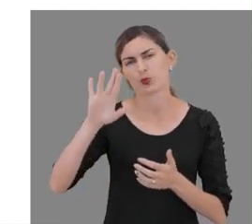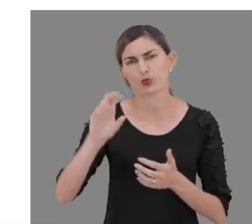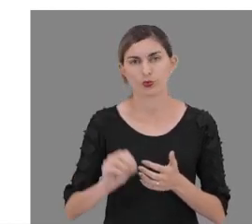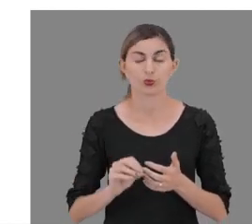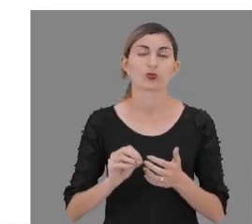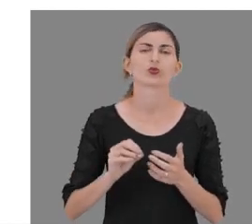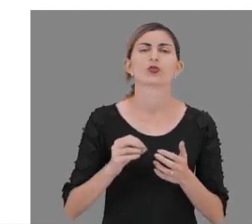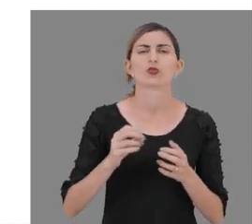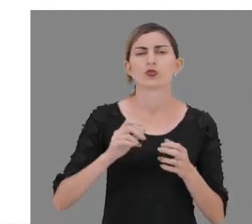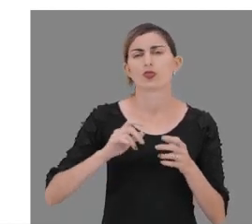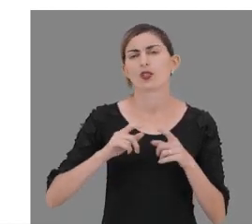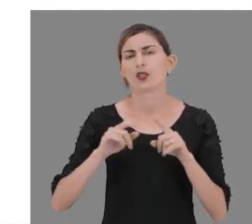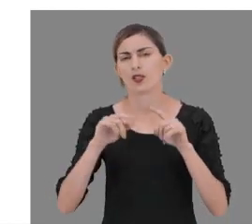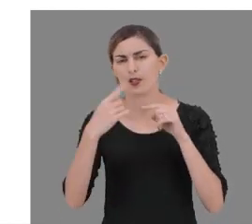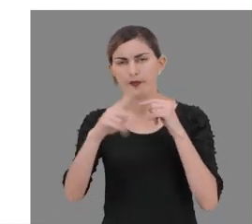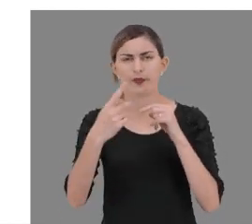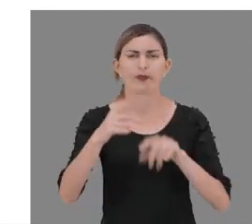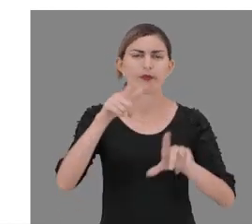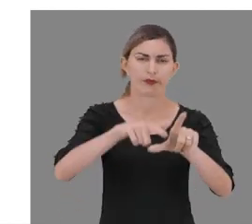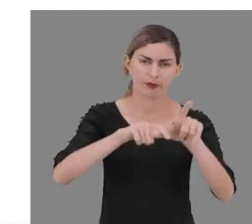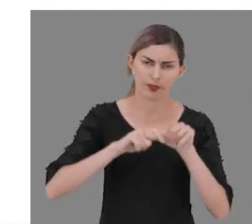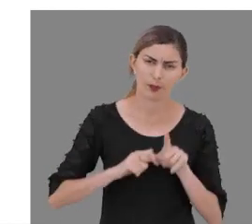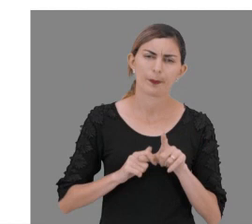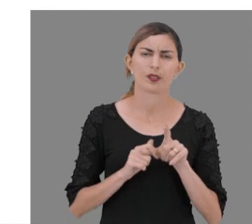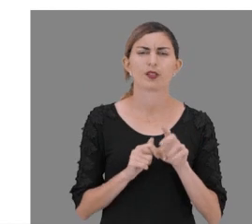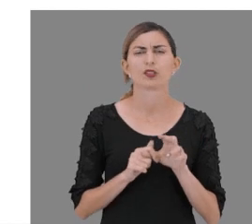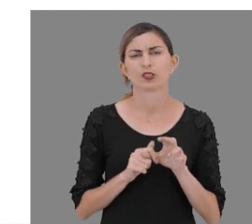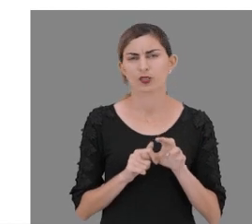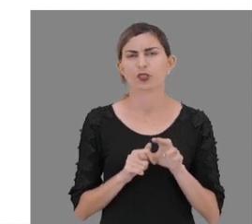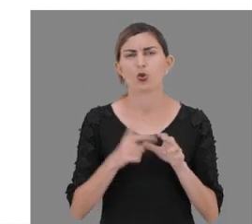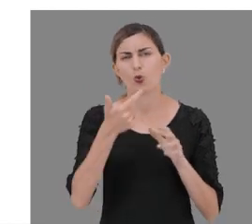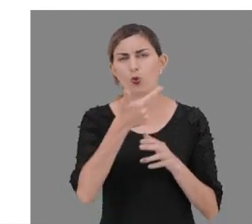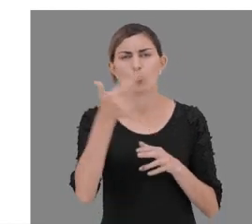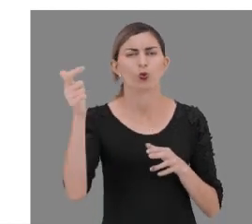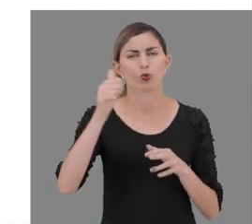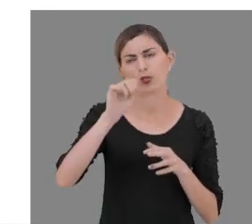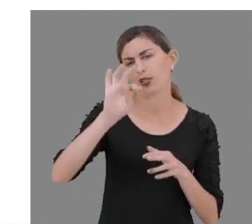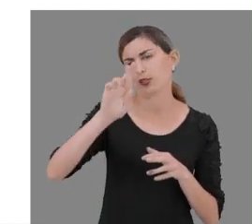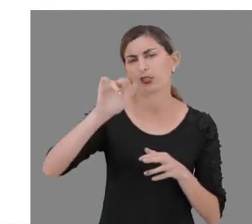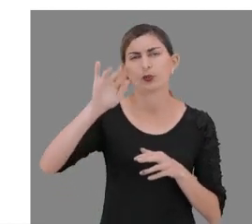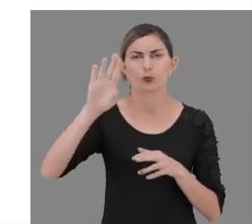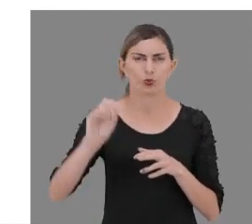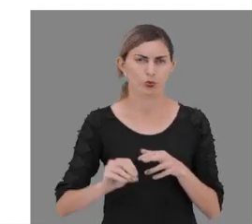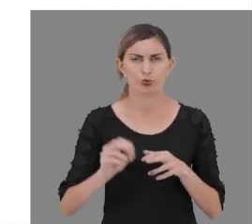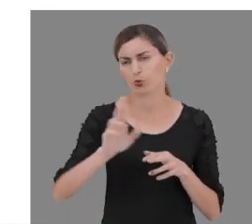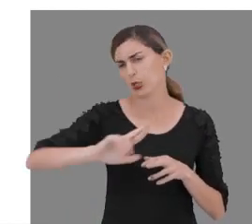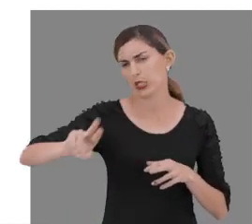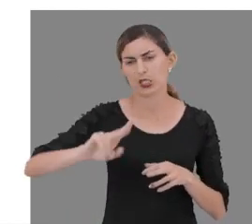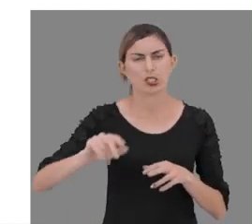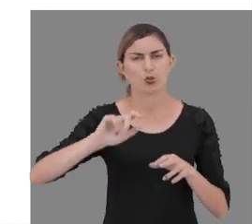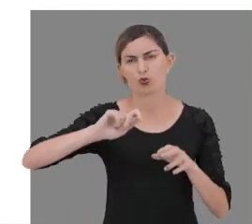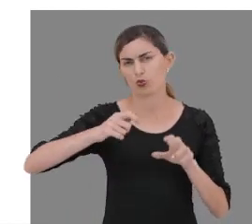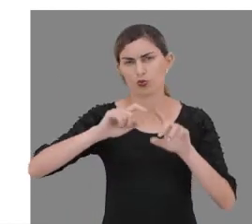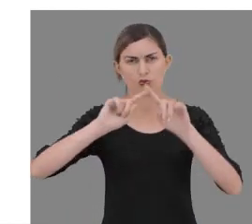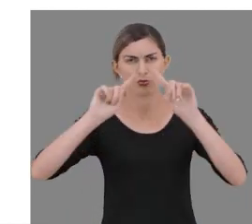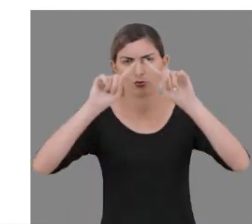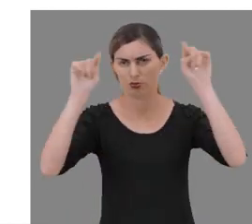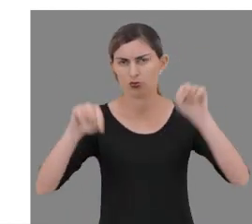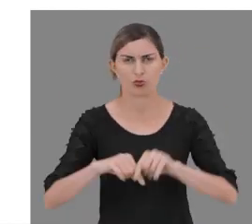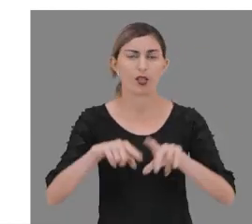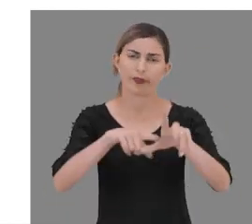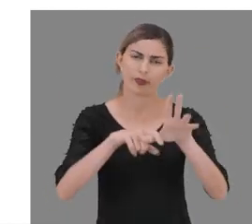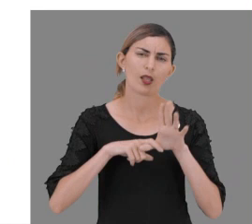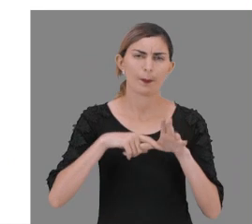Um atributo não chave, ele depende funcionalmente de um outro atributo não chave